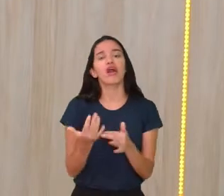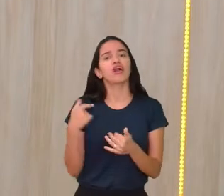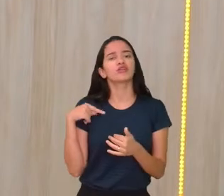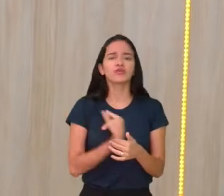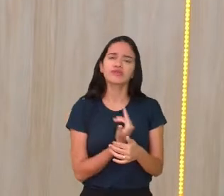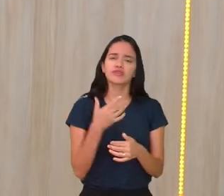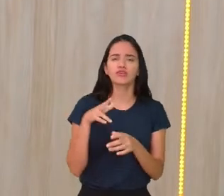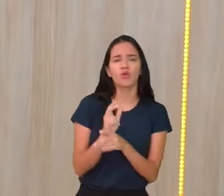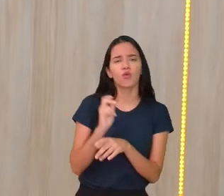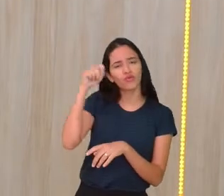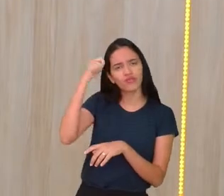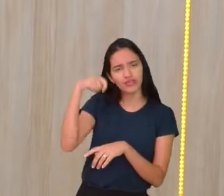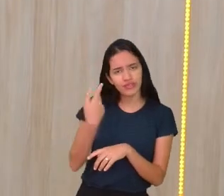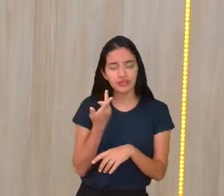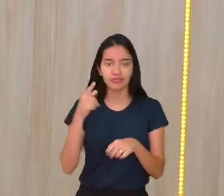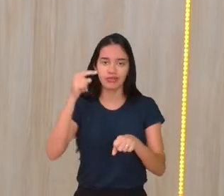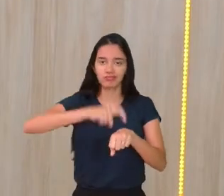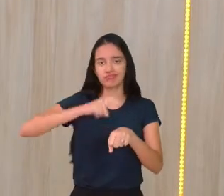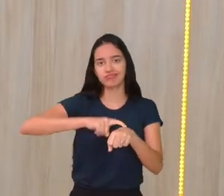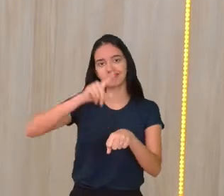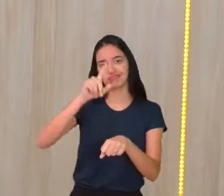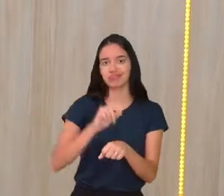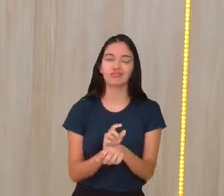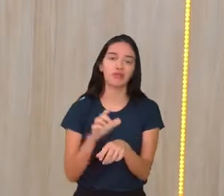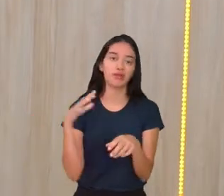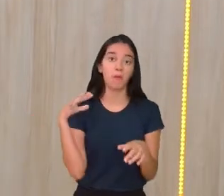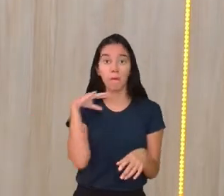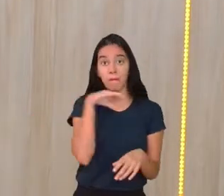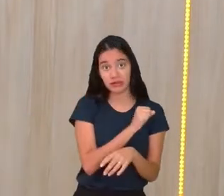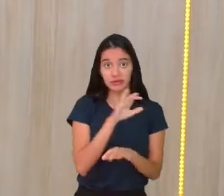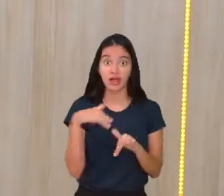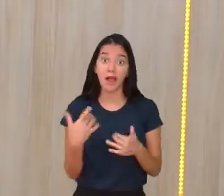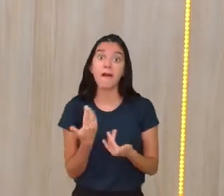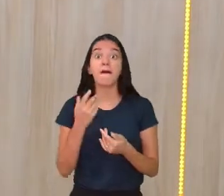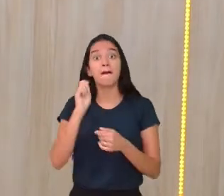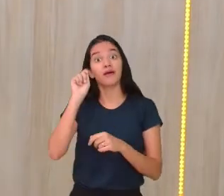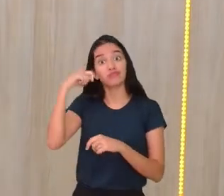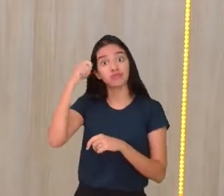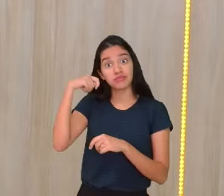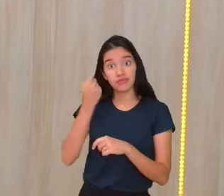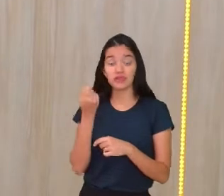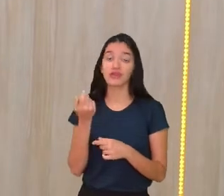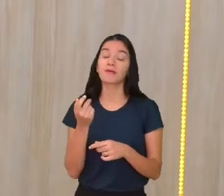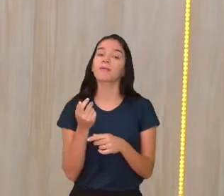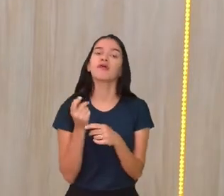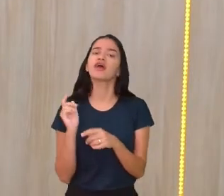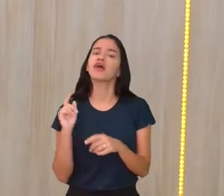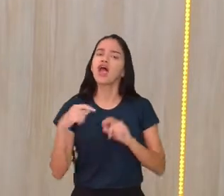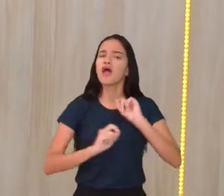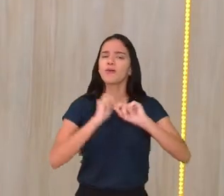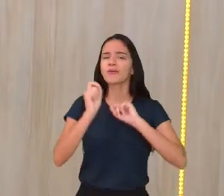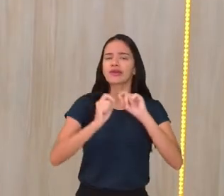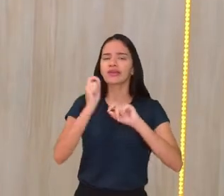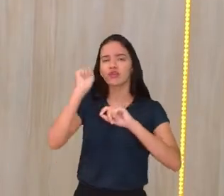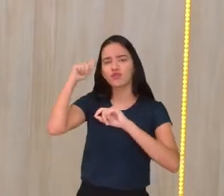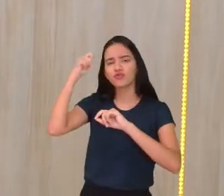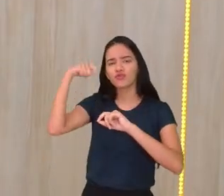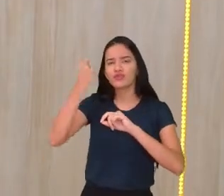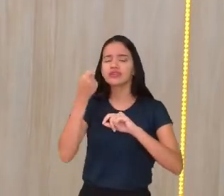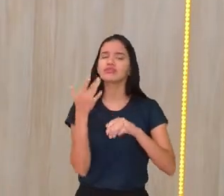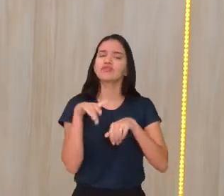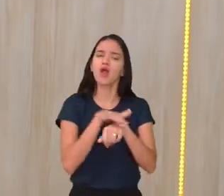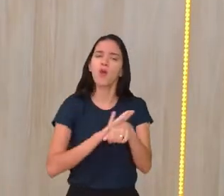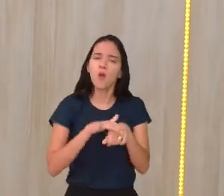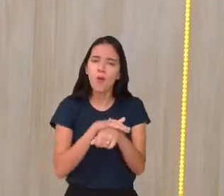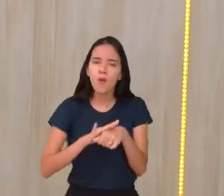videozinho, só que não deu tempo, né? Aí eu disse que ia passar o vídeo na aula posterior. E é justamente um vídeo que vai